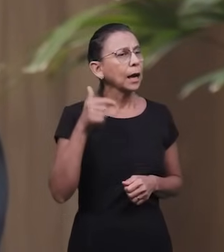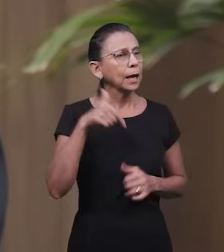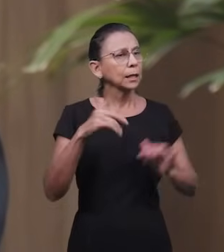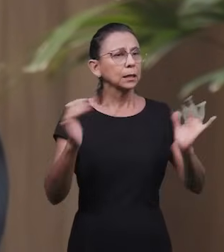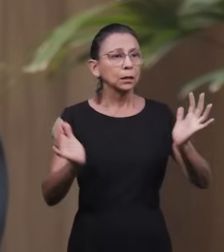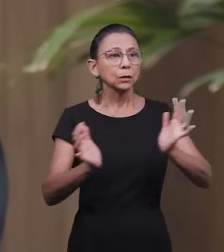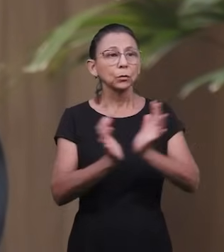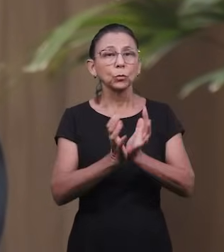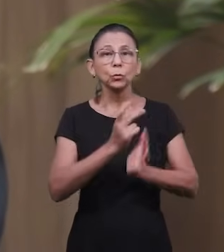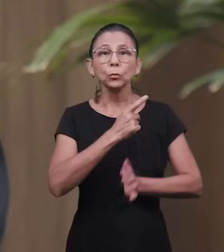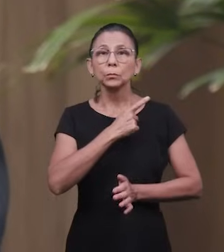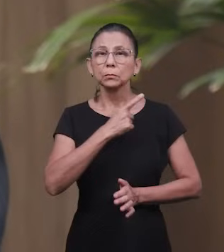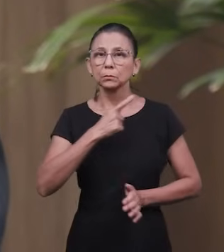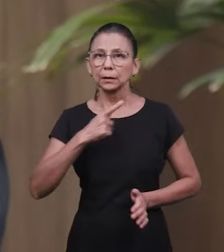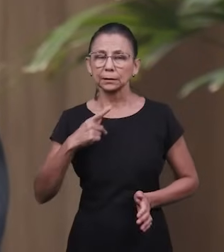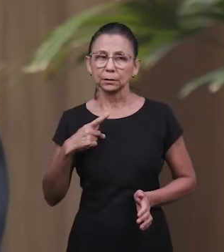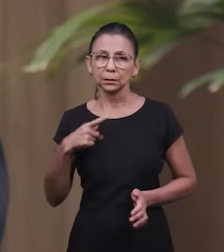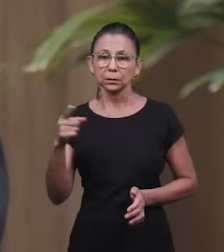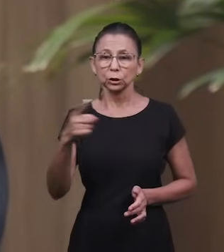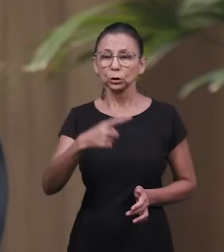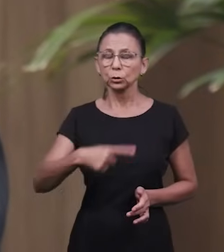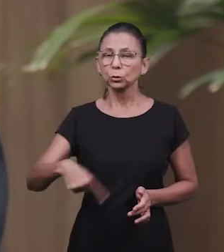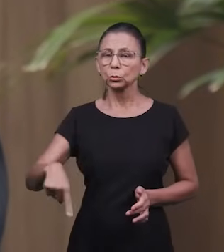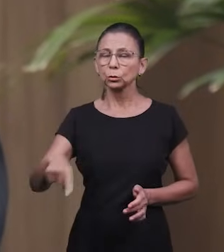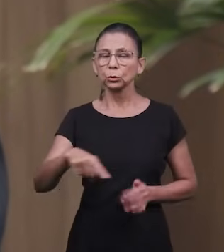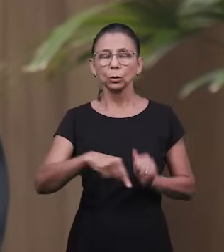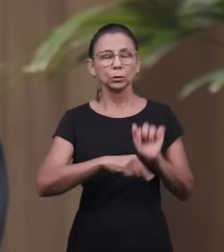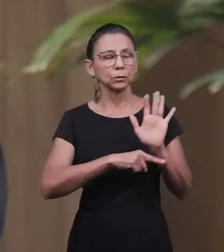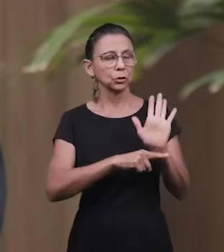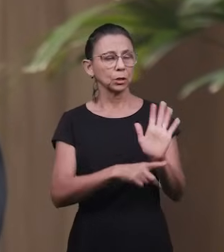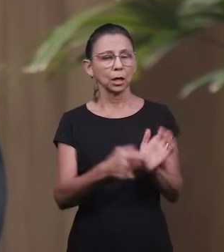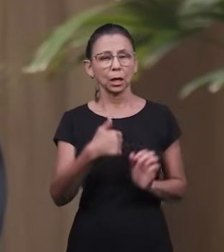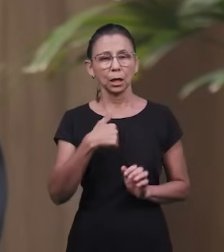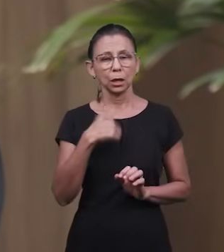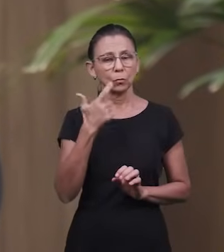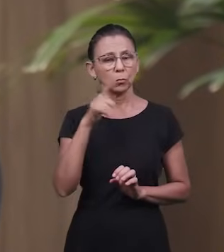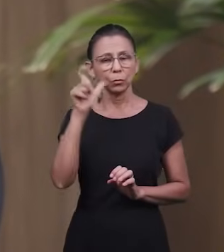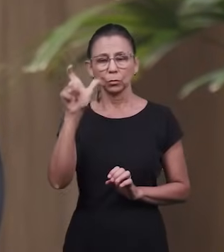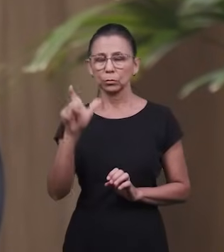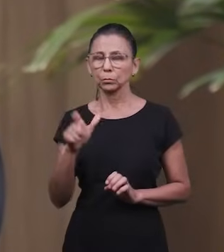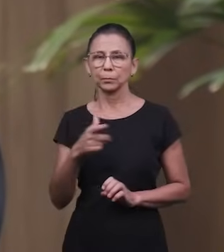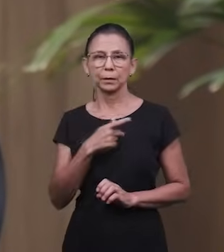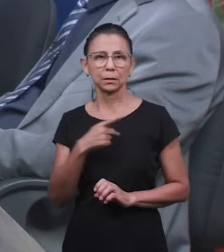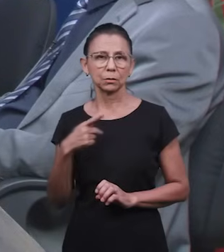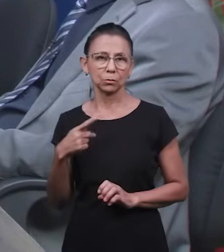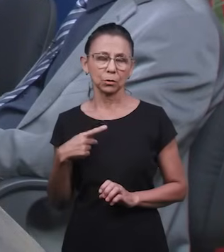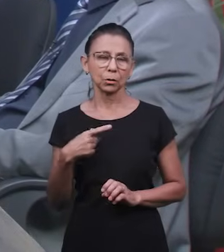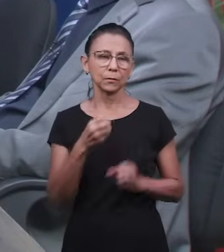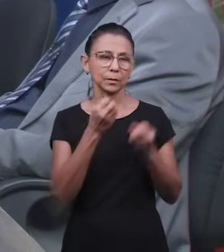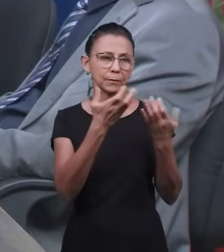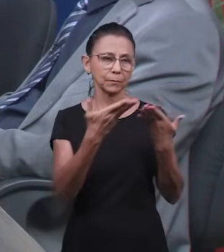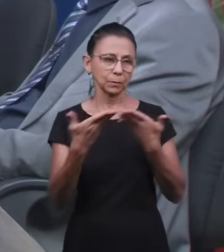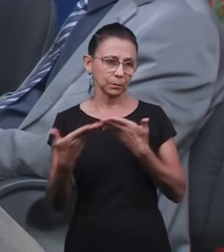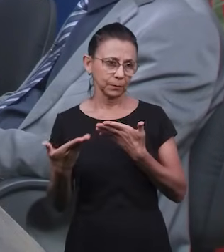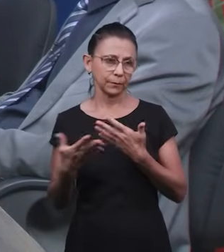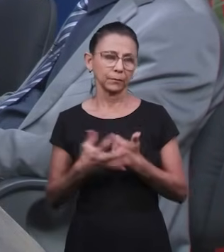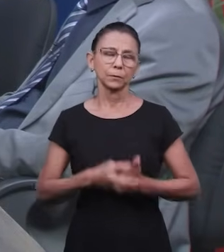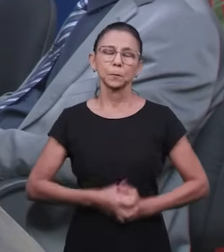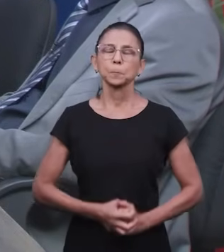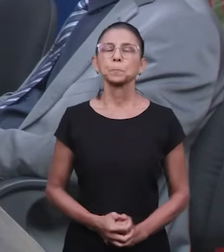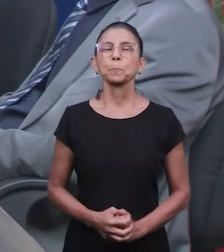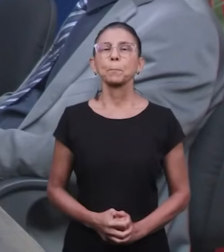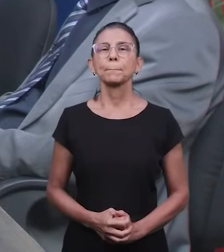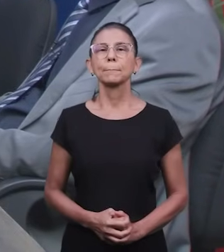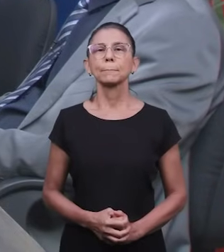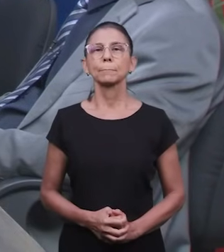muitos pastores. A hora que você ligar, os pastores estão à sua disposição. Seja eu, seja outro pastor, você será muito bem